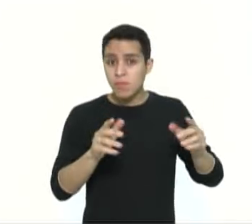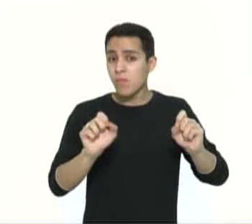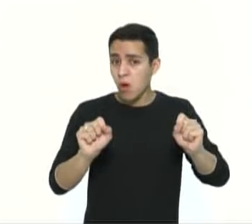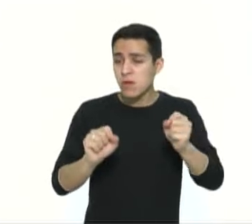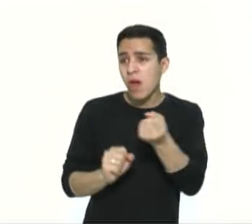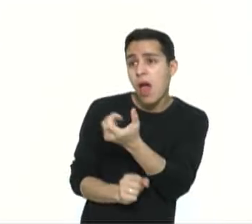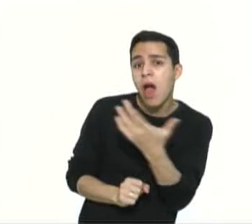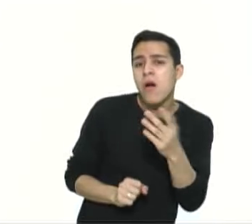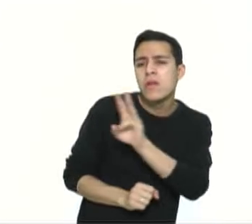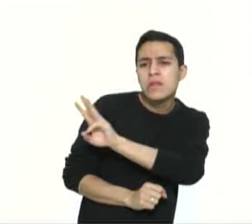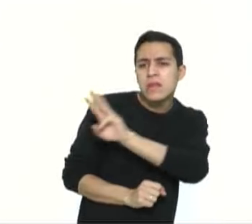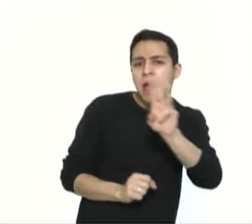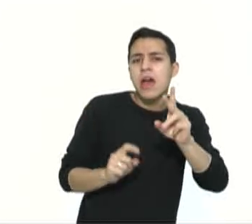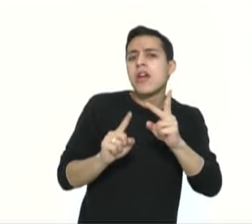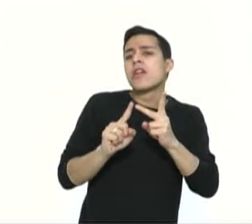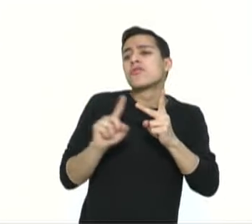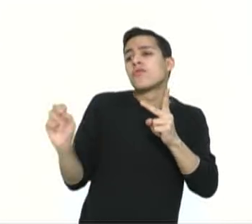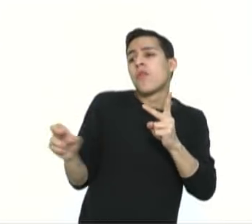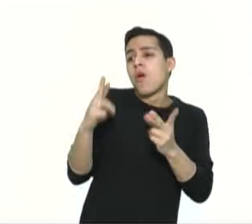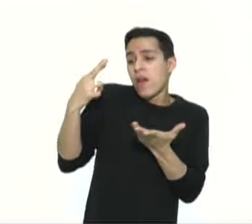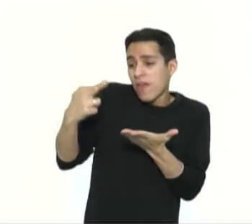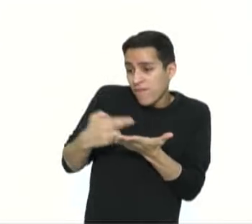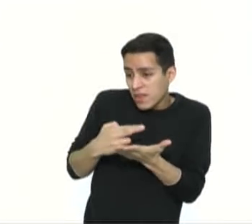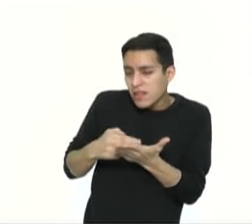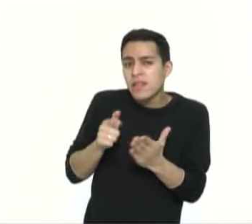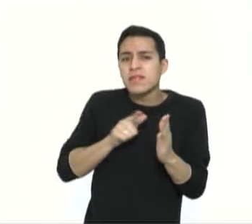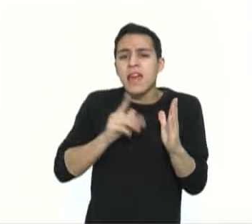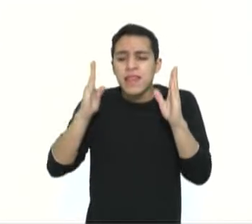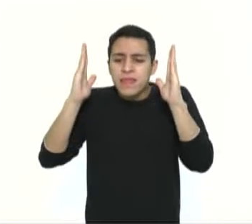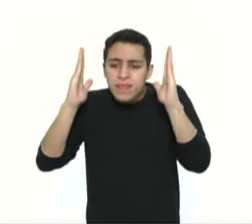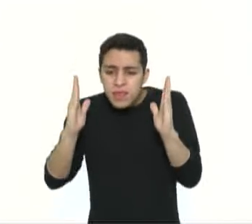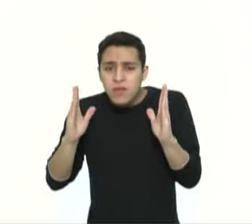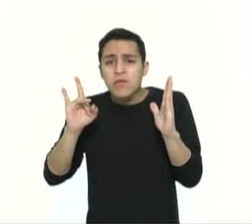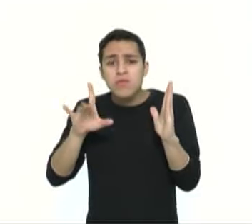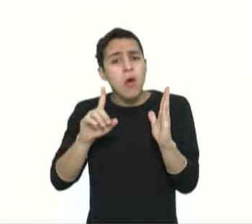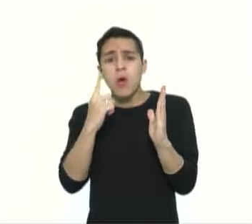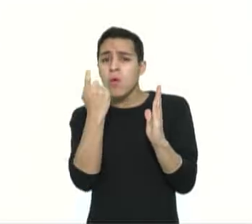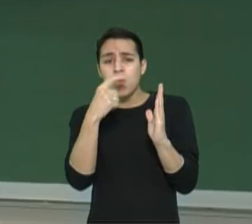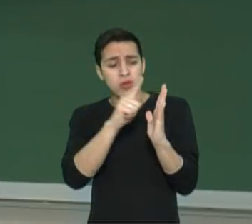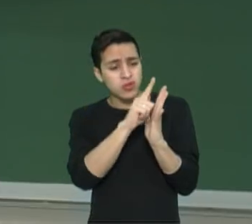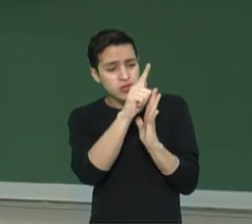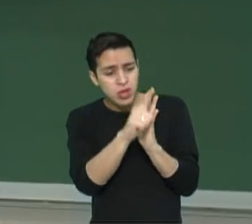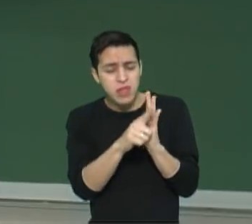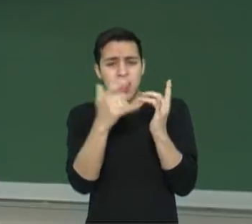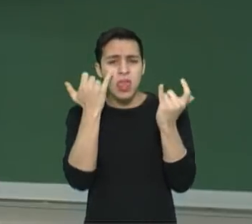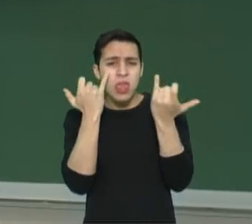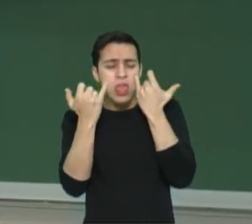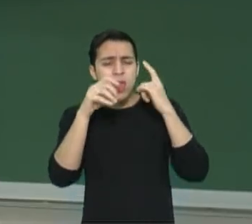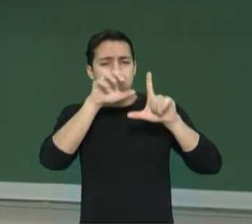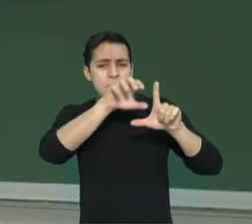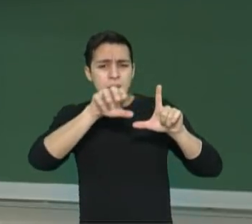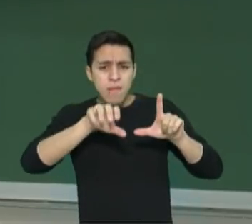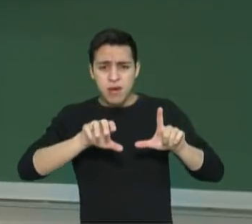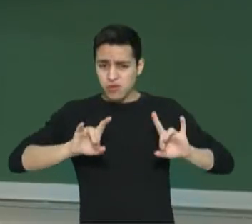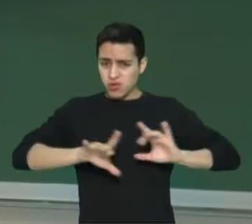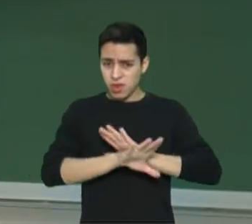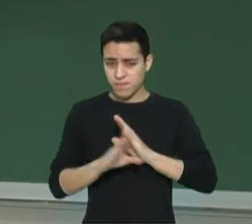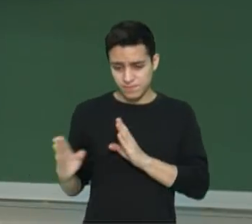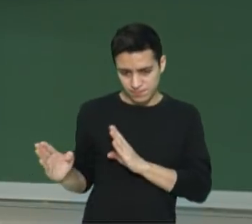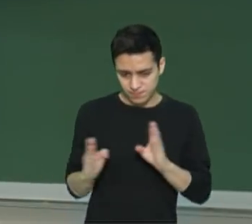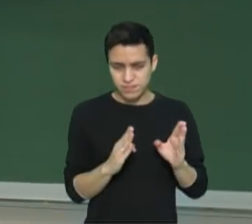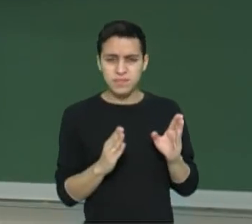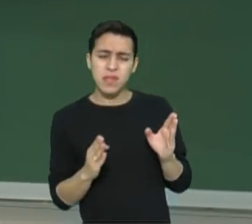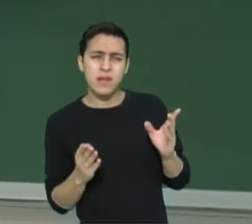ou revistas, há sessões só elaboradas com estes gêneros, né? Eu lembro, eu estava comentando aqui da